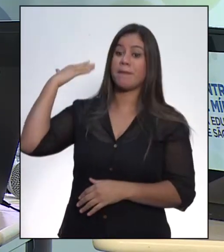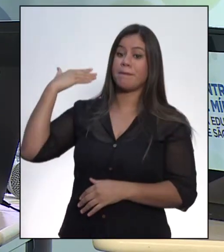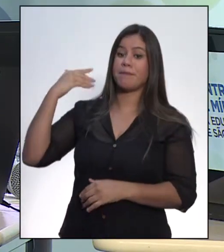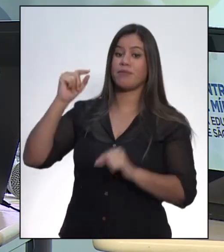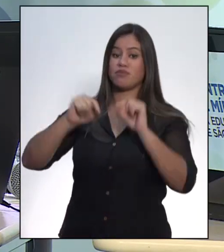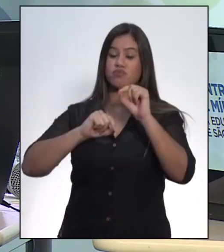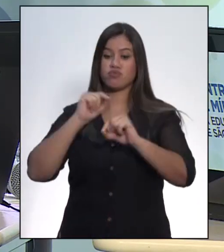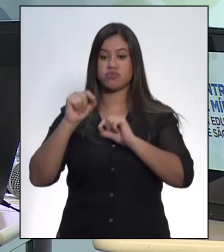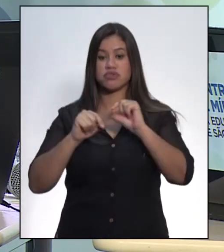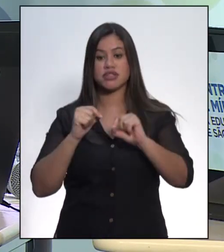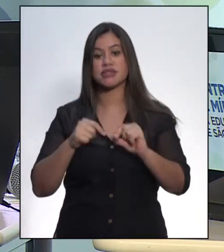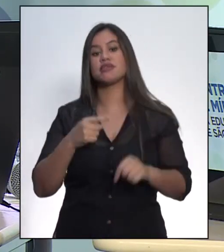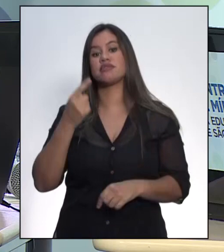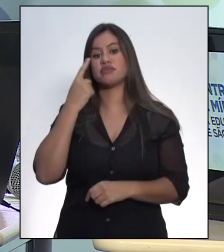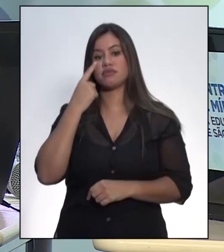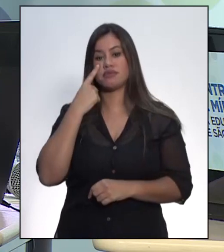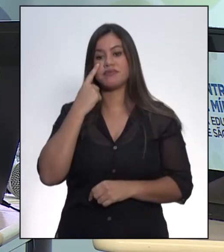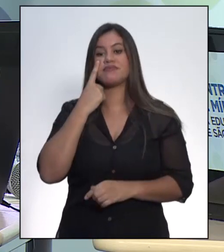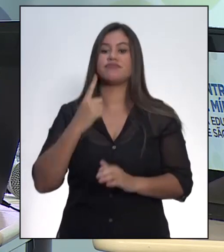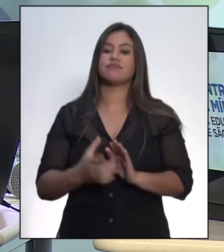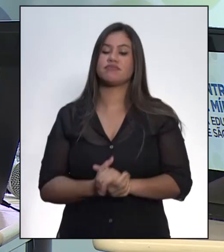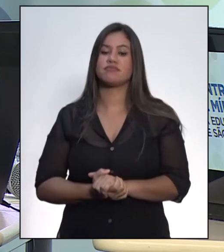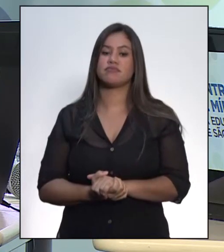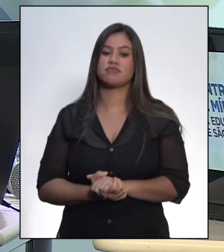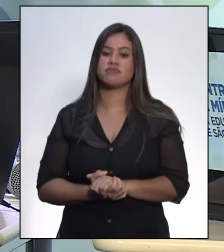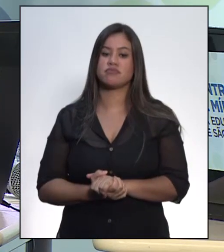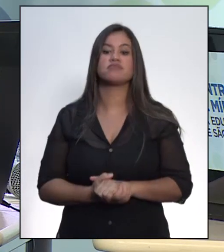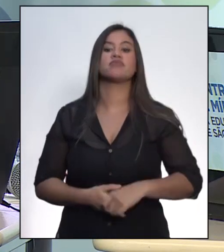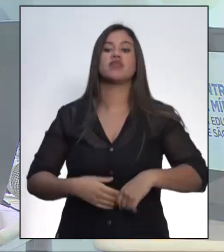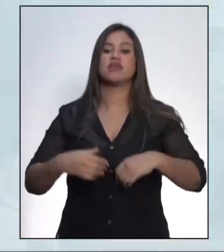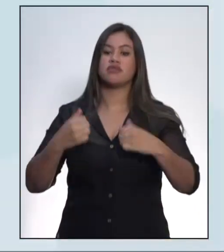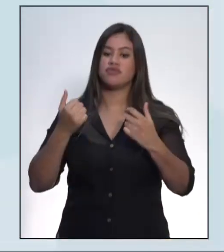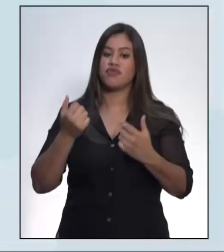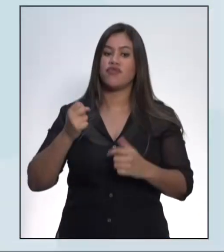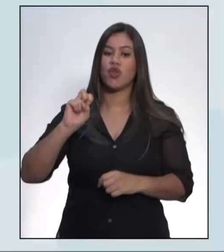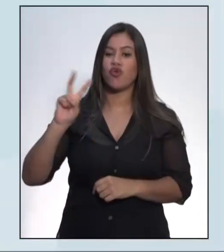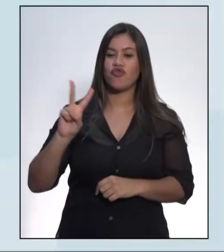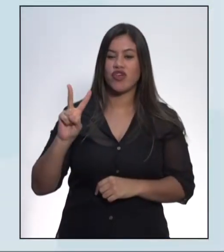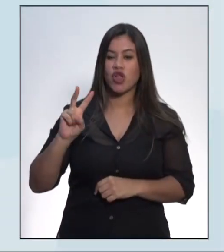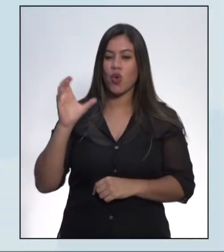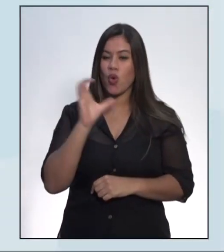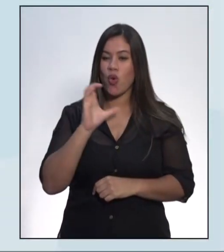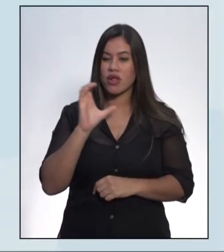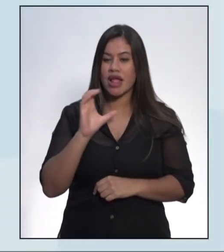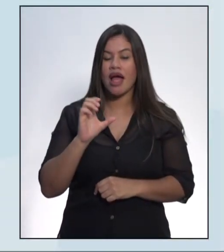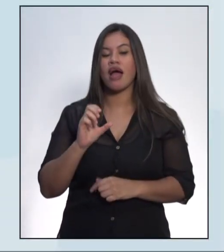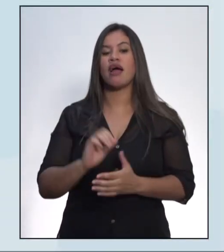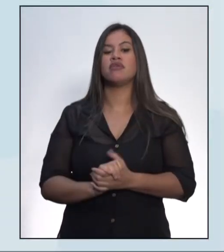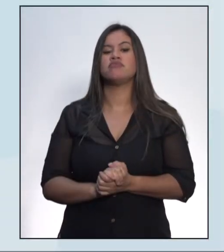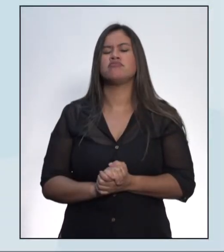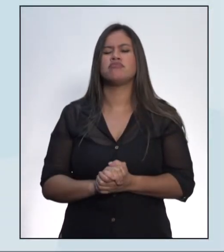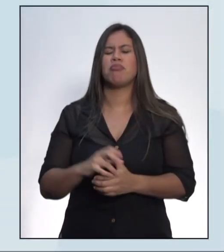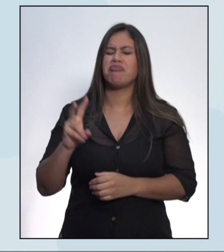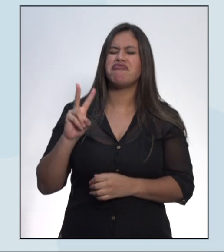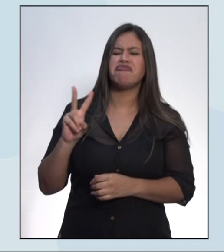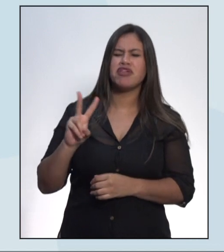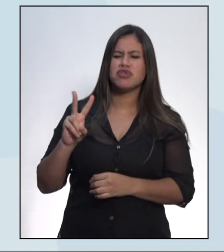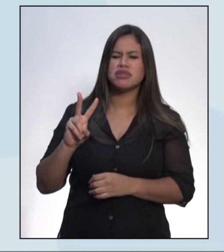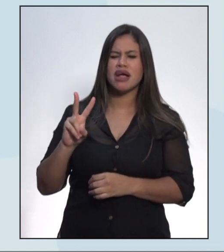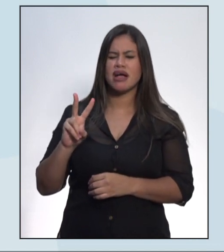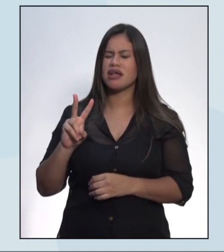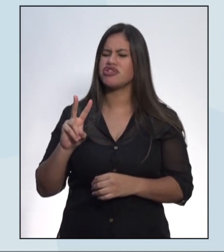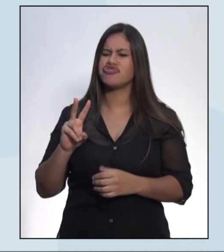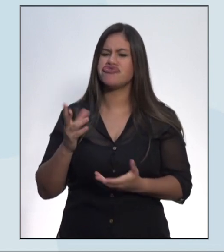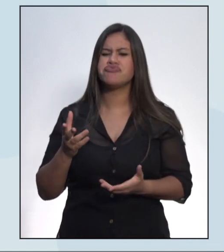passadas. O que a gente viu nas aulas passadas? A gente falou sobre velocidade da reação. O que é essa velocidade da